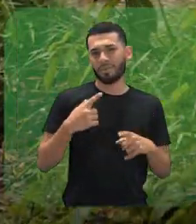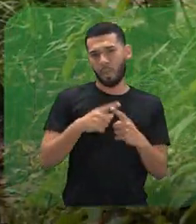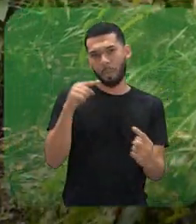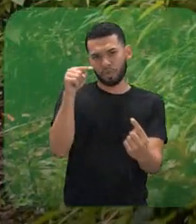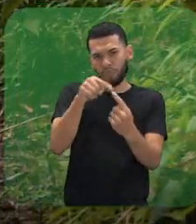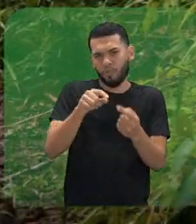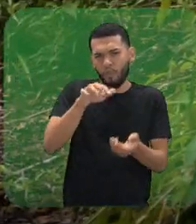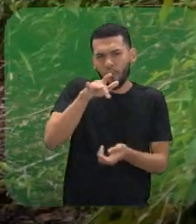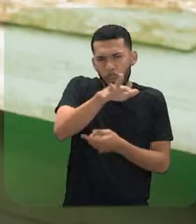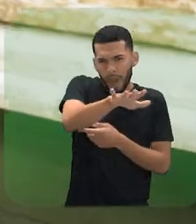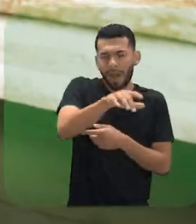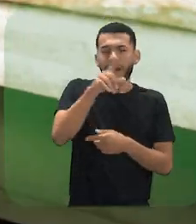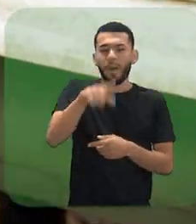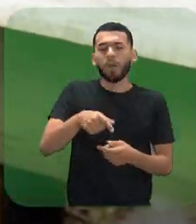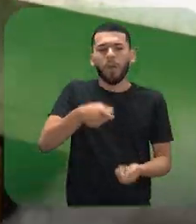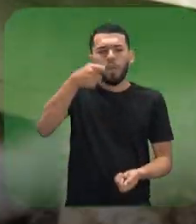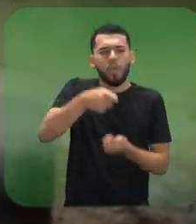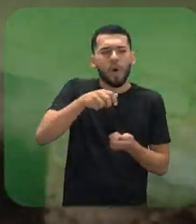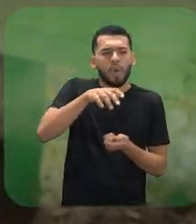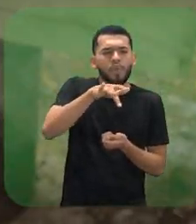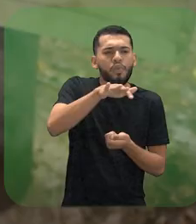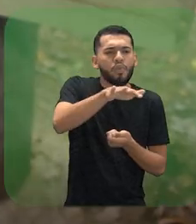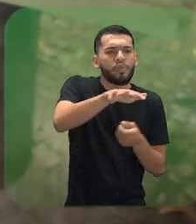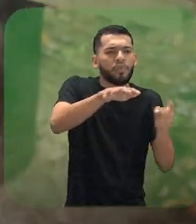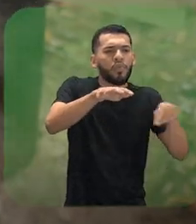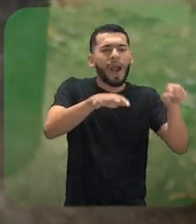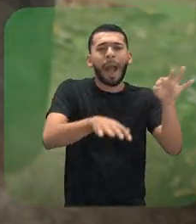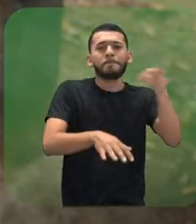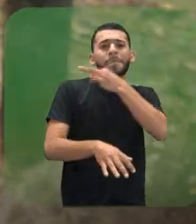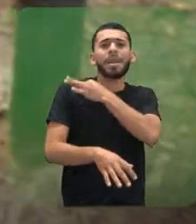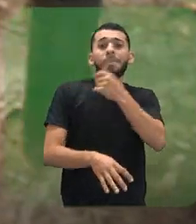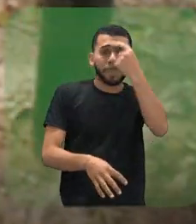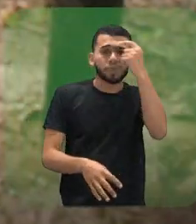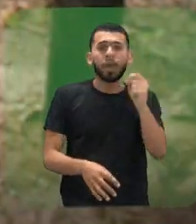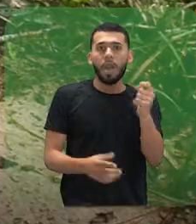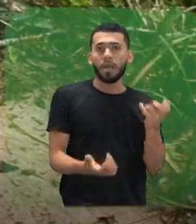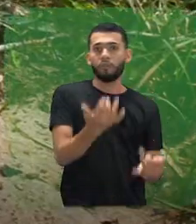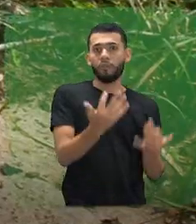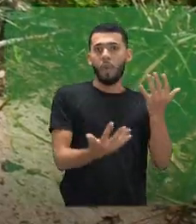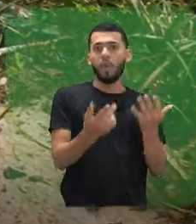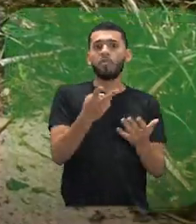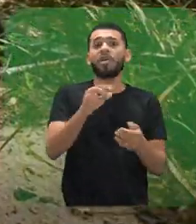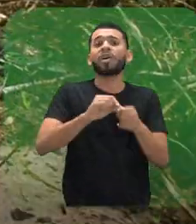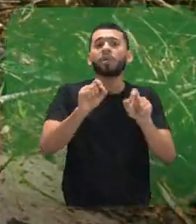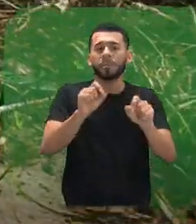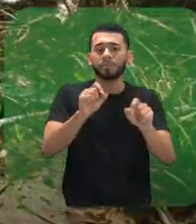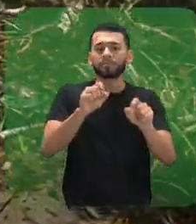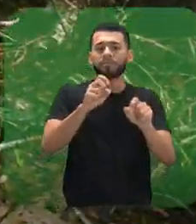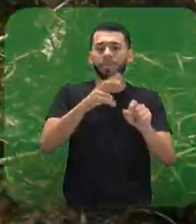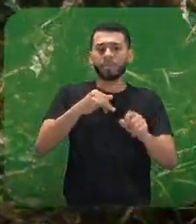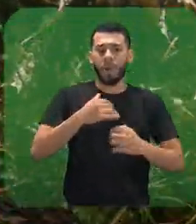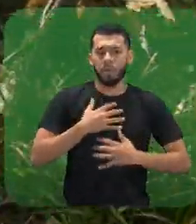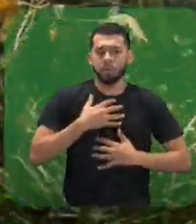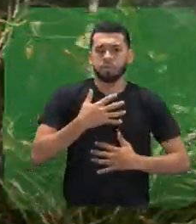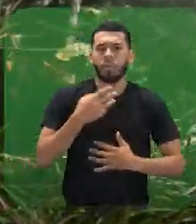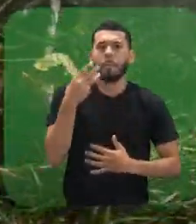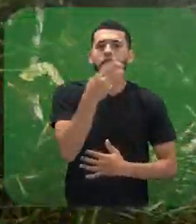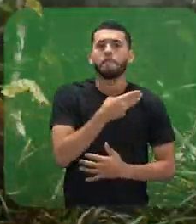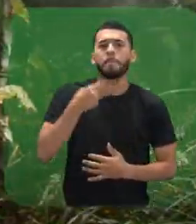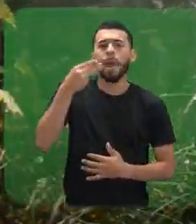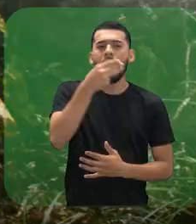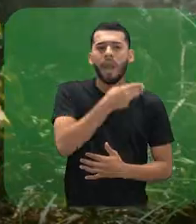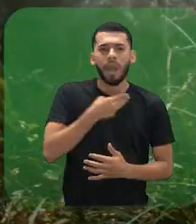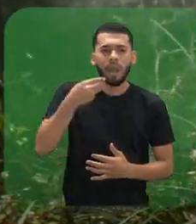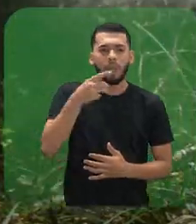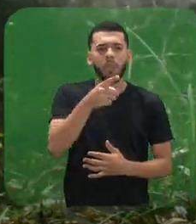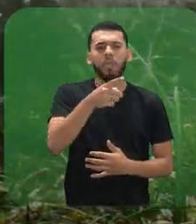as abelhas. Para que serve a fumaça? A fumaça é para acalmar elas. Elas pensam que é o quê? Um incêndio. Aí o que, é que ela vai fazer? Ela vai encher o papo de